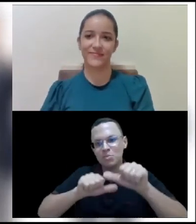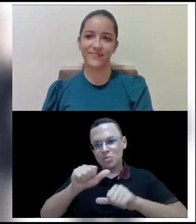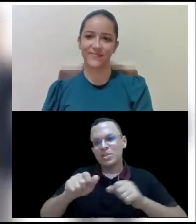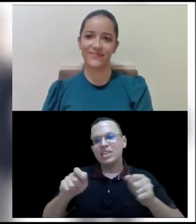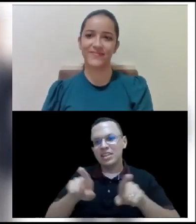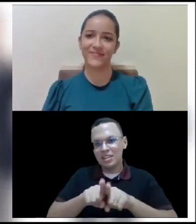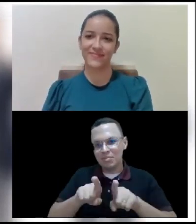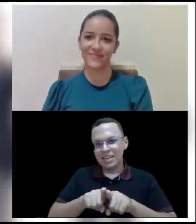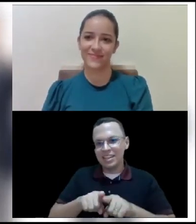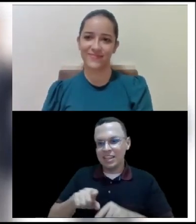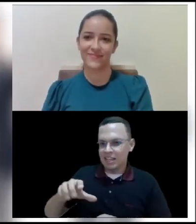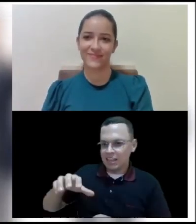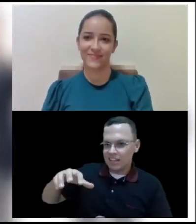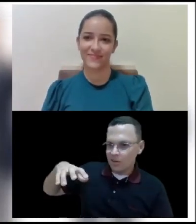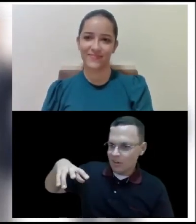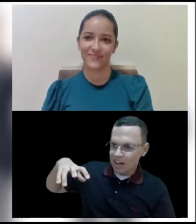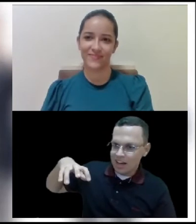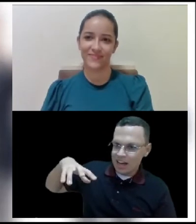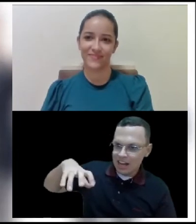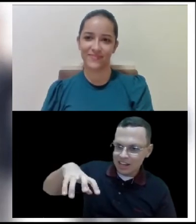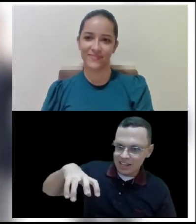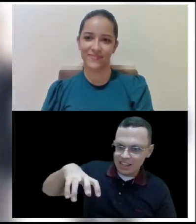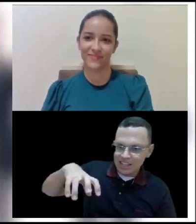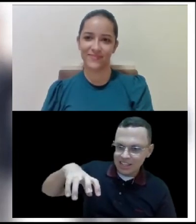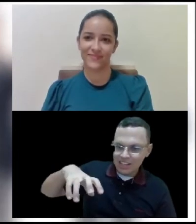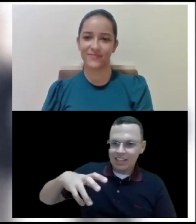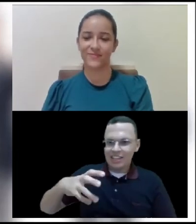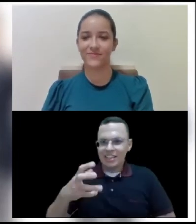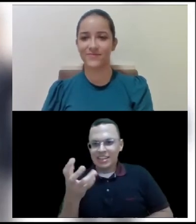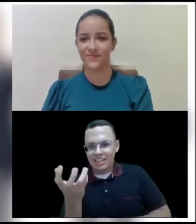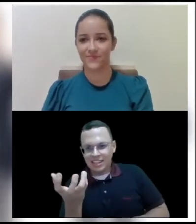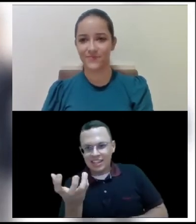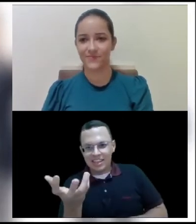vezes muda também. Então, ó, aranha,